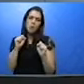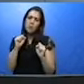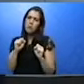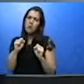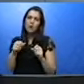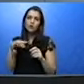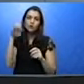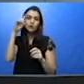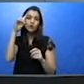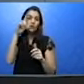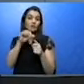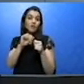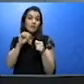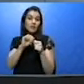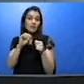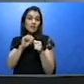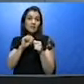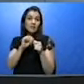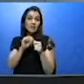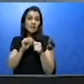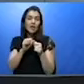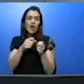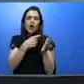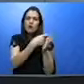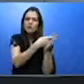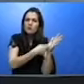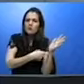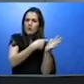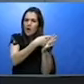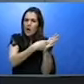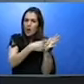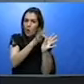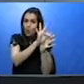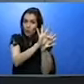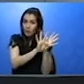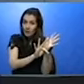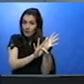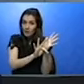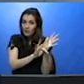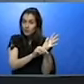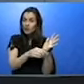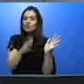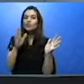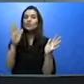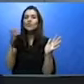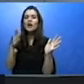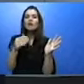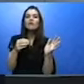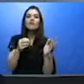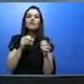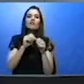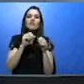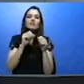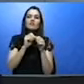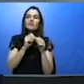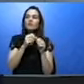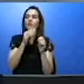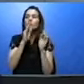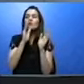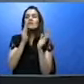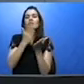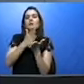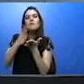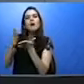a produção de texto de vocês, né? Vão analisando o que vocês vão querendo escrever, as partes dos textos